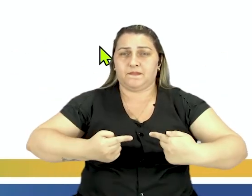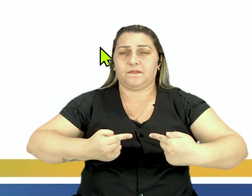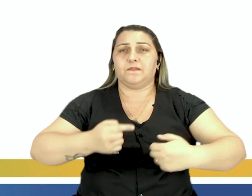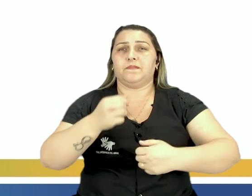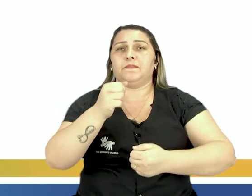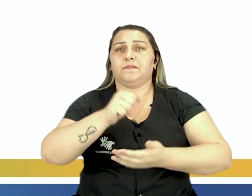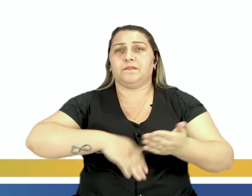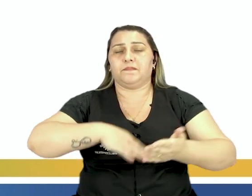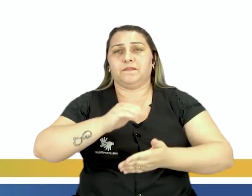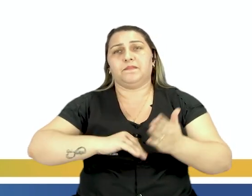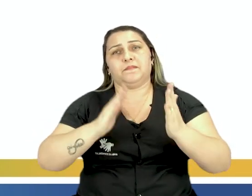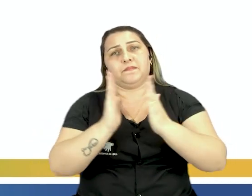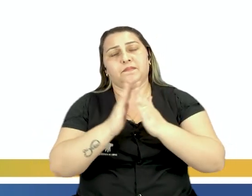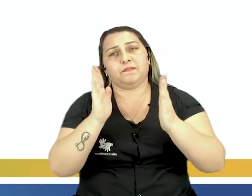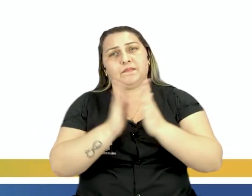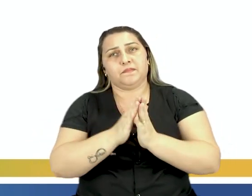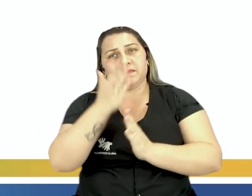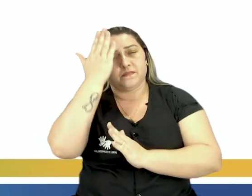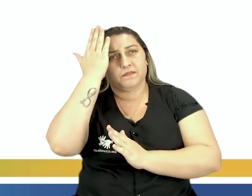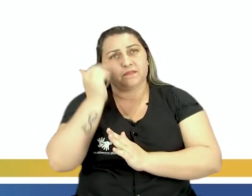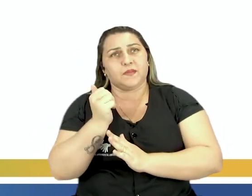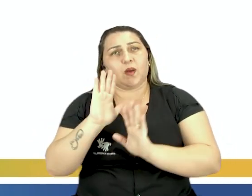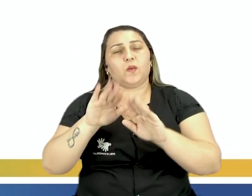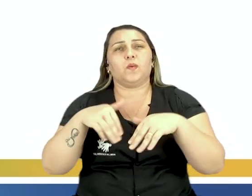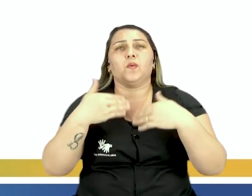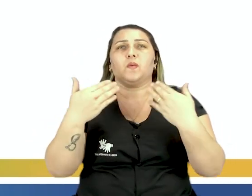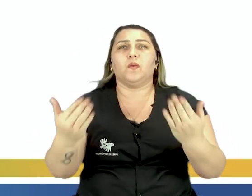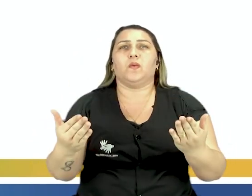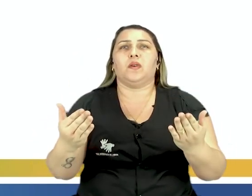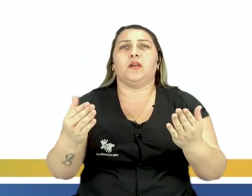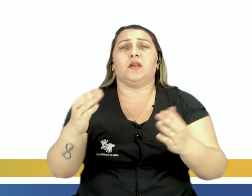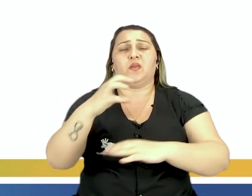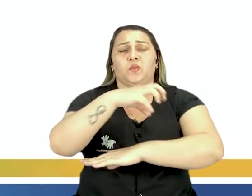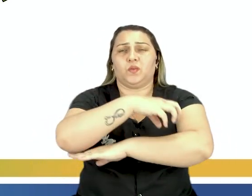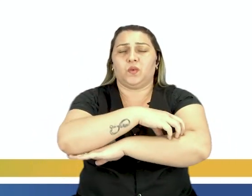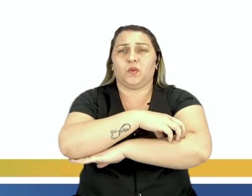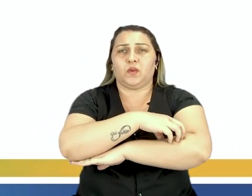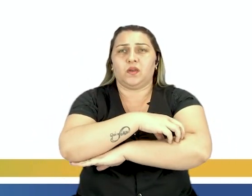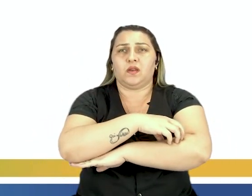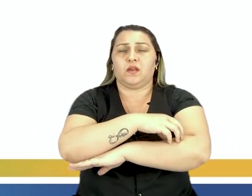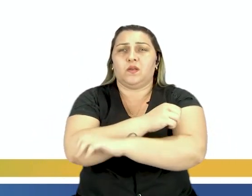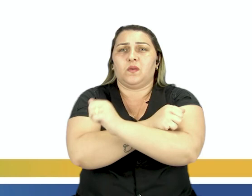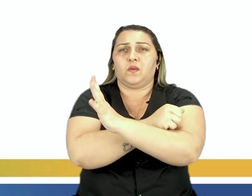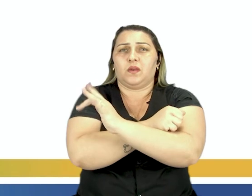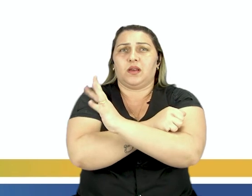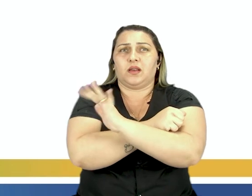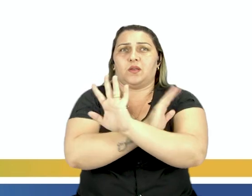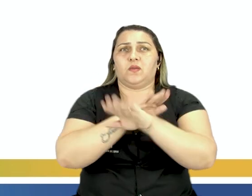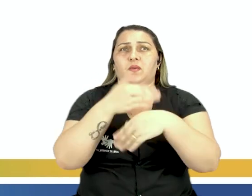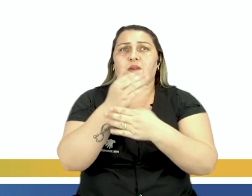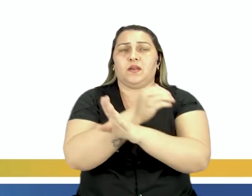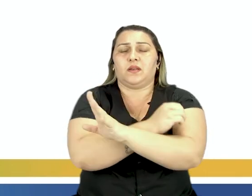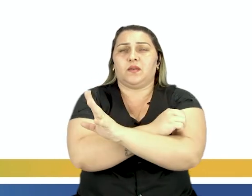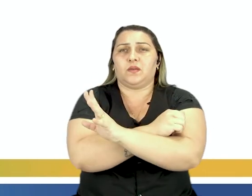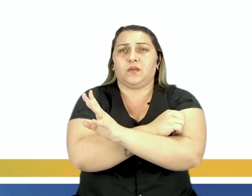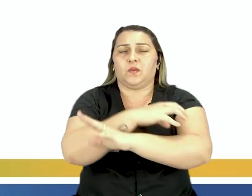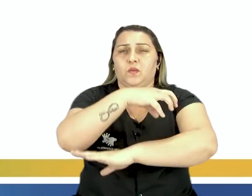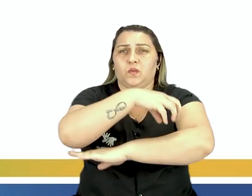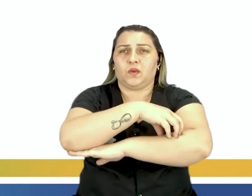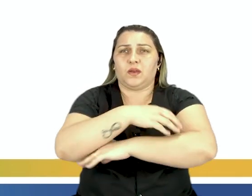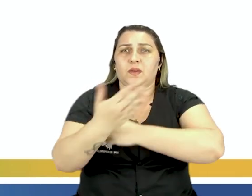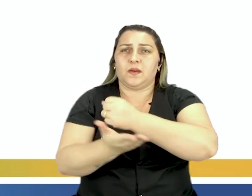vocês realizarem em casa, então vocês vão identificar quais são os óxidos ácidos e quais são os óxidos